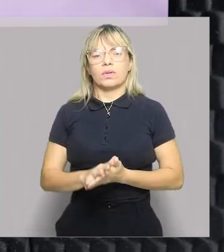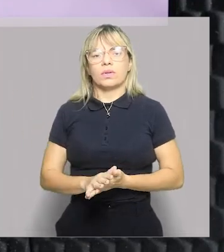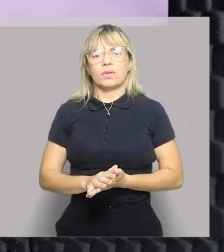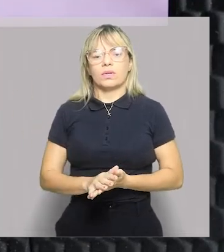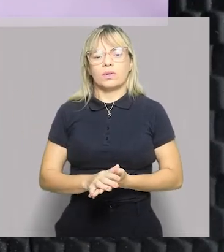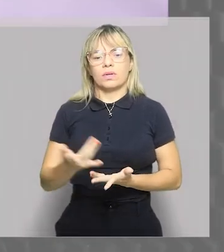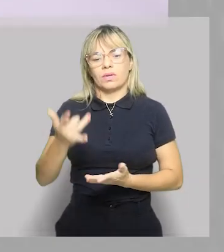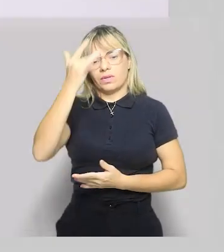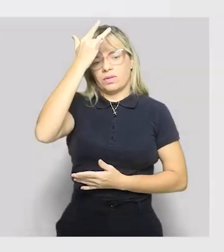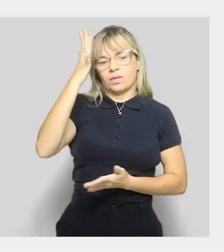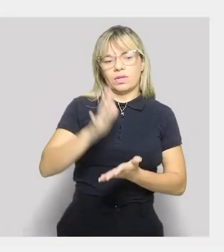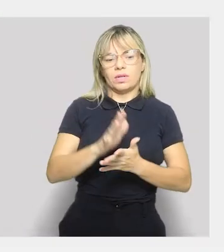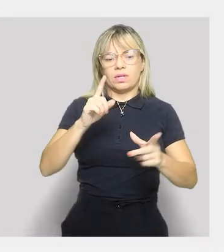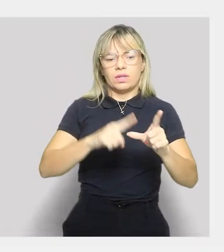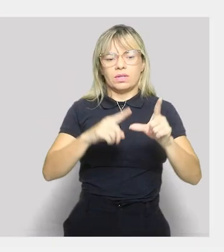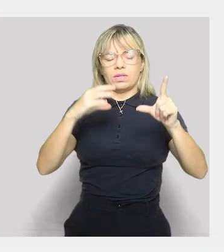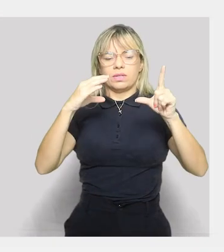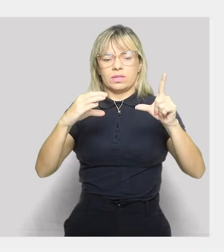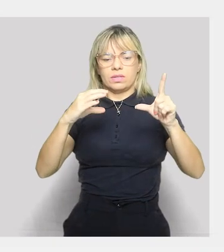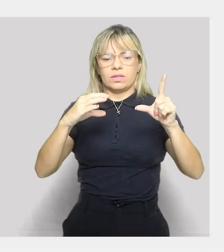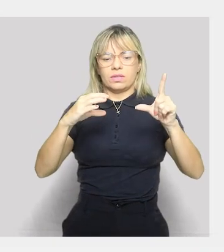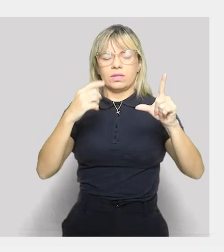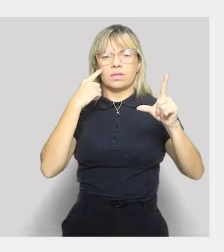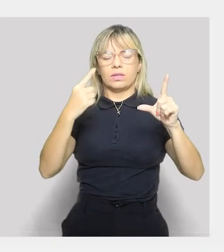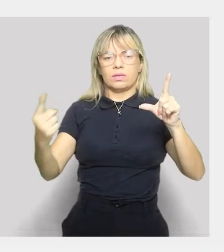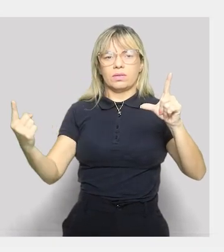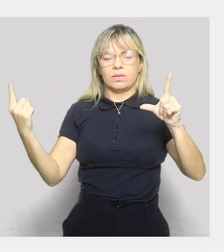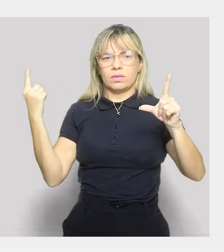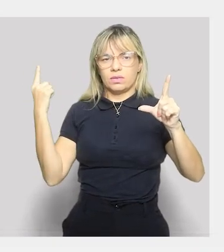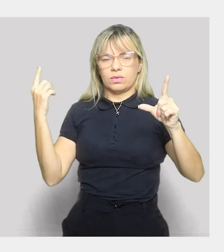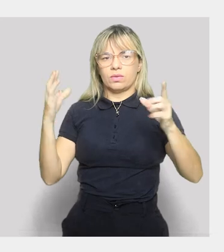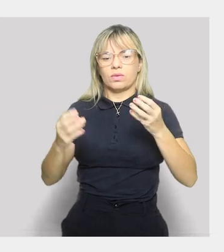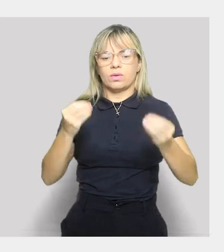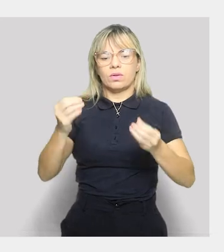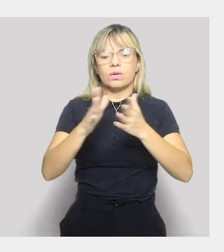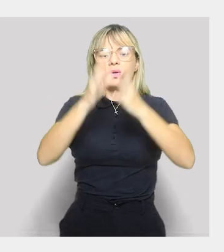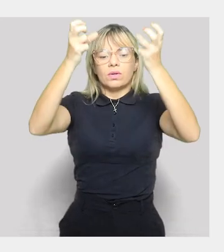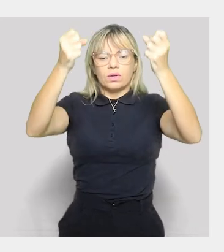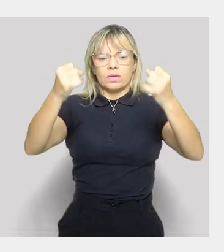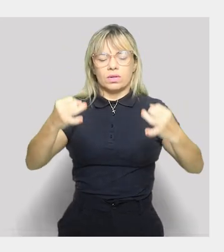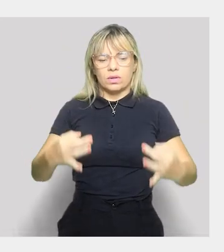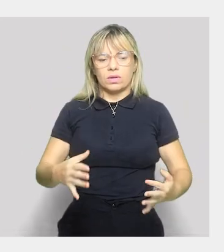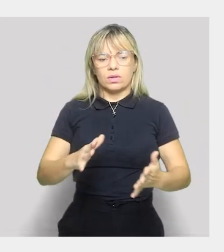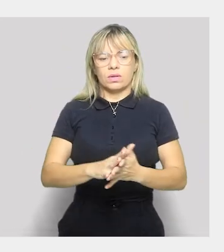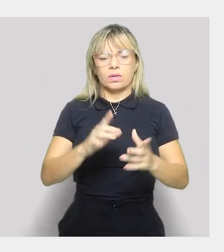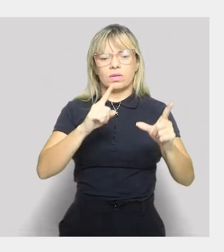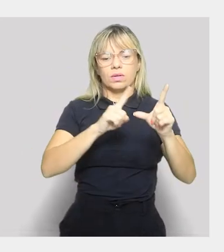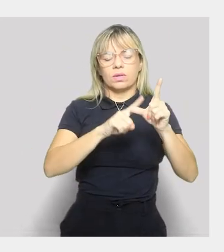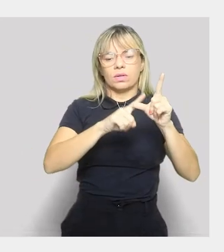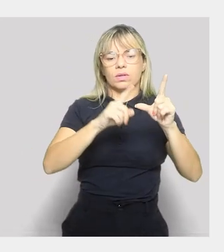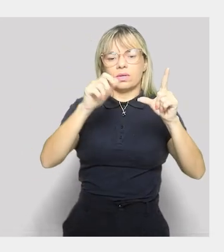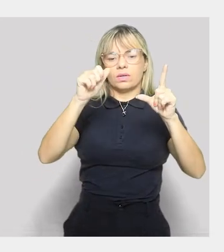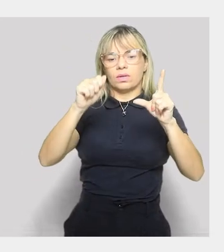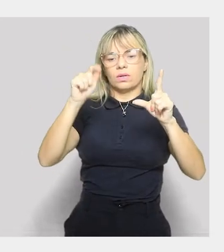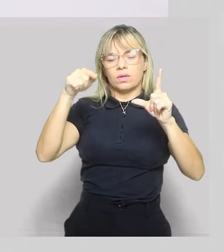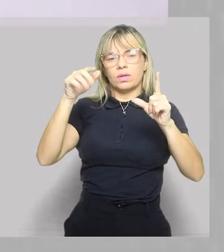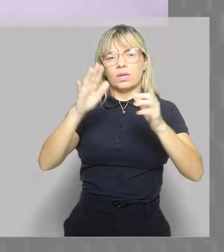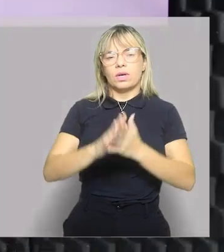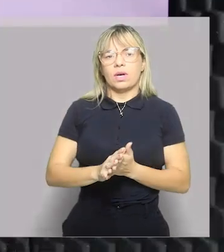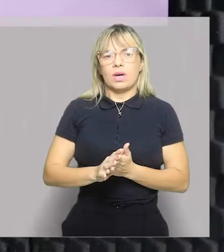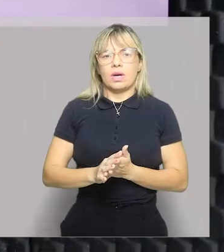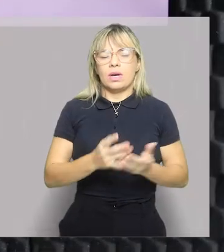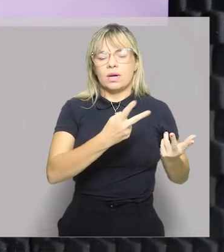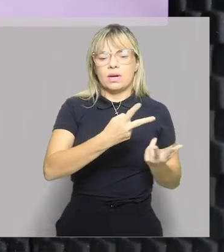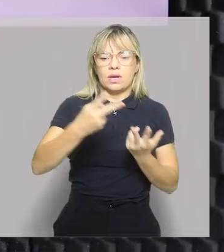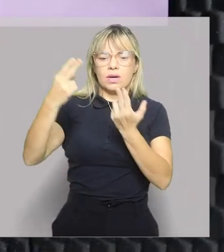Opção correta, a letra C. Notem que, conforme expliquei, na letra A, apesar de ter o mesmo verbo, que é o verbo